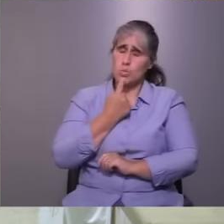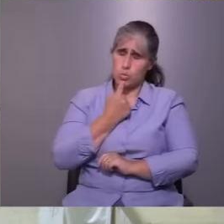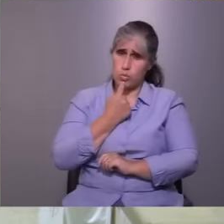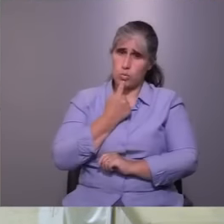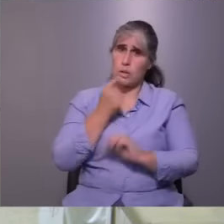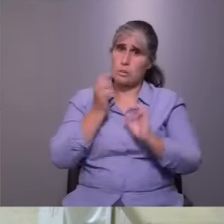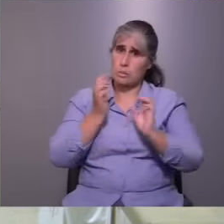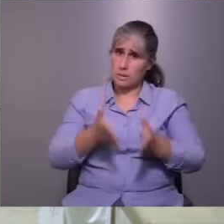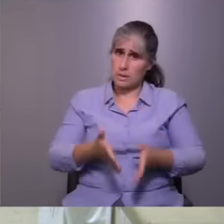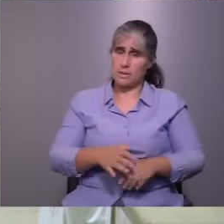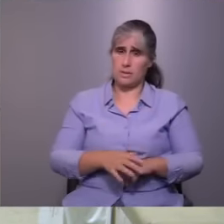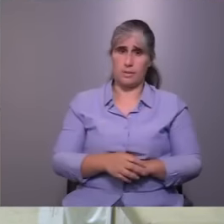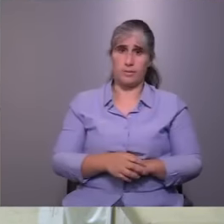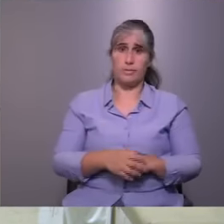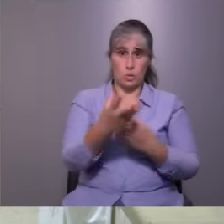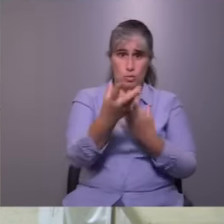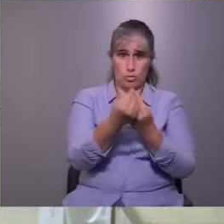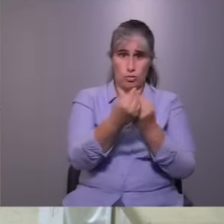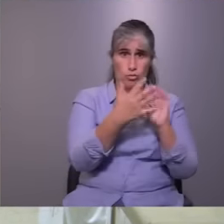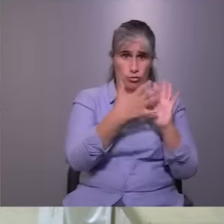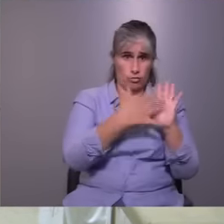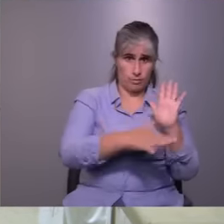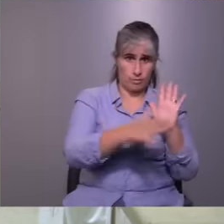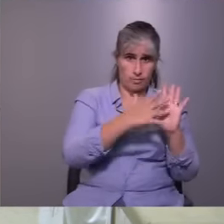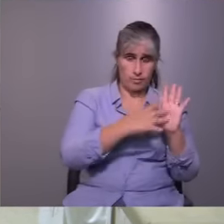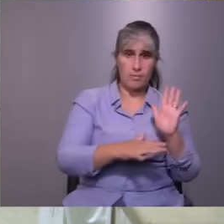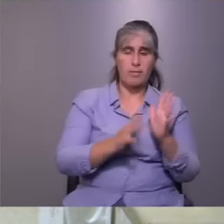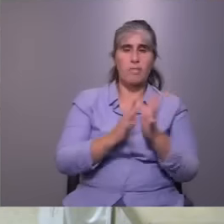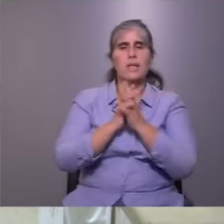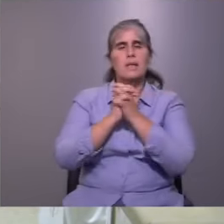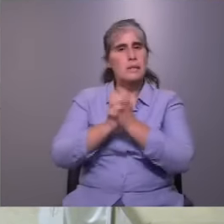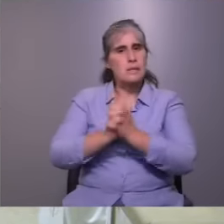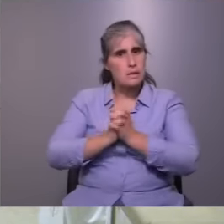rezai, rezai muito. Cantamos uma última vez.